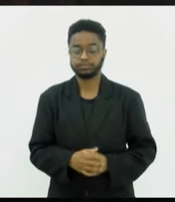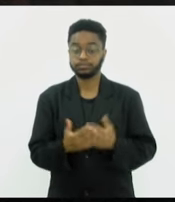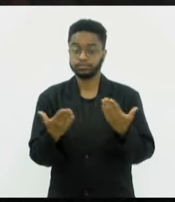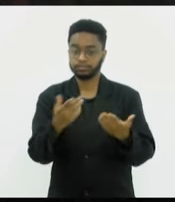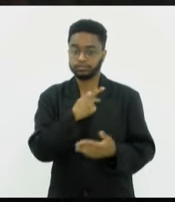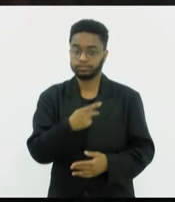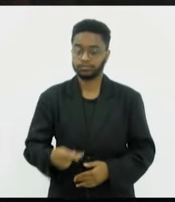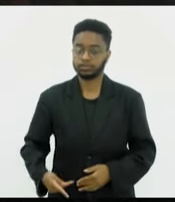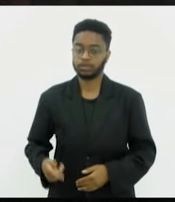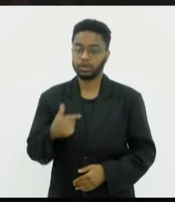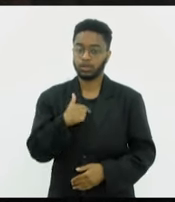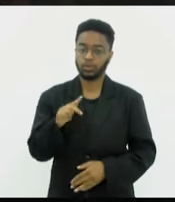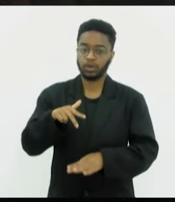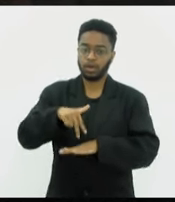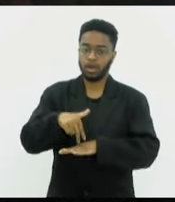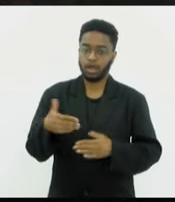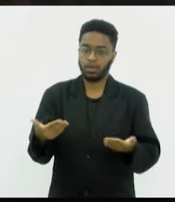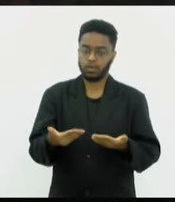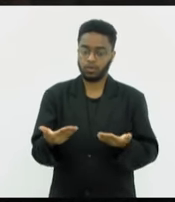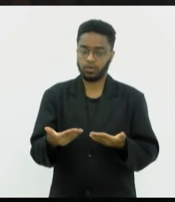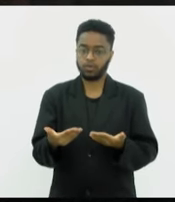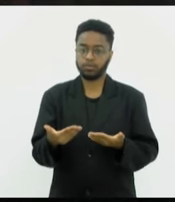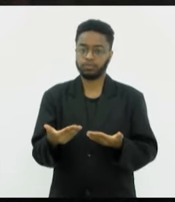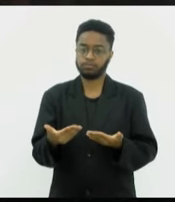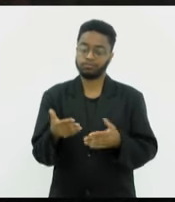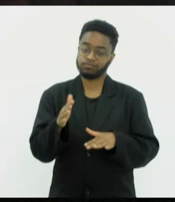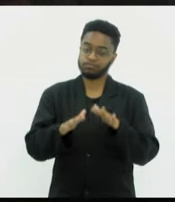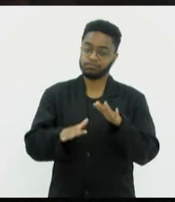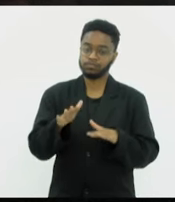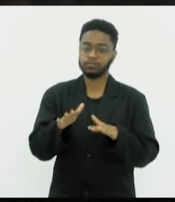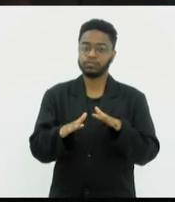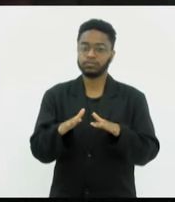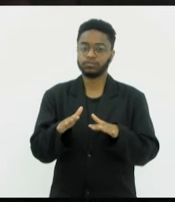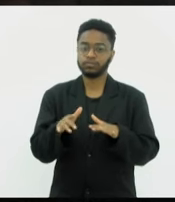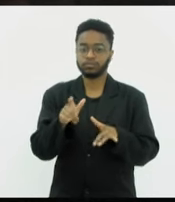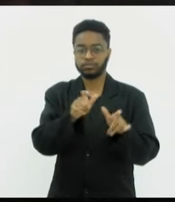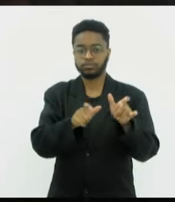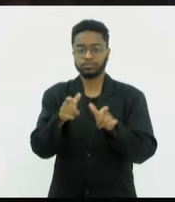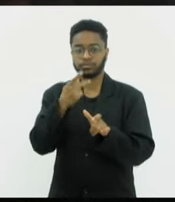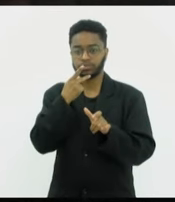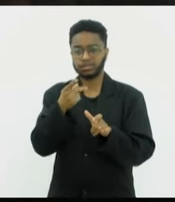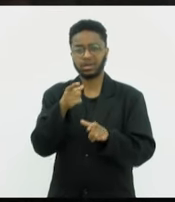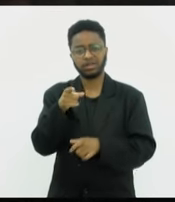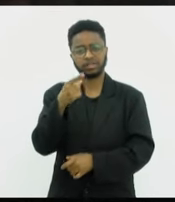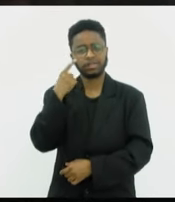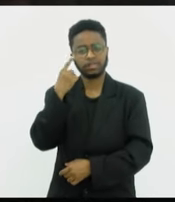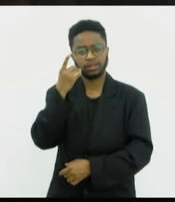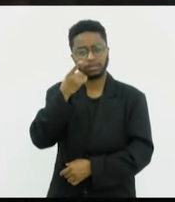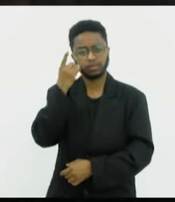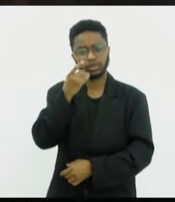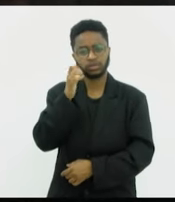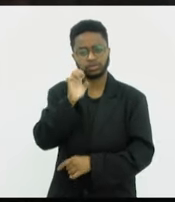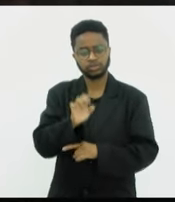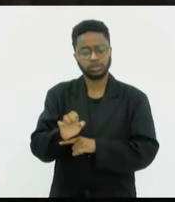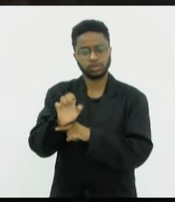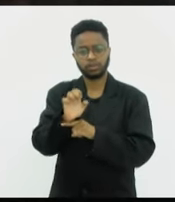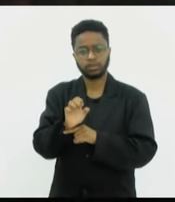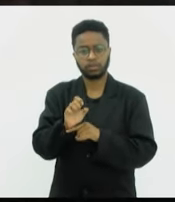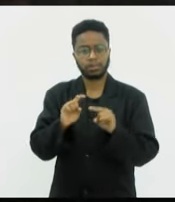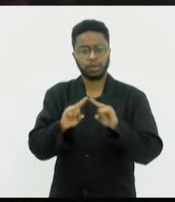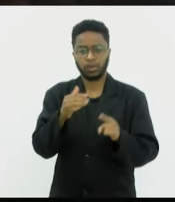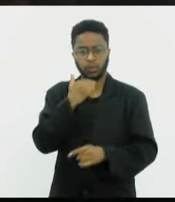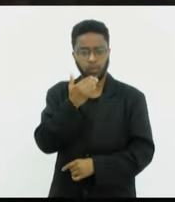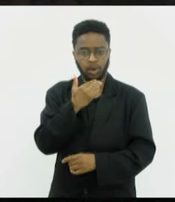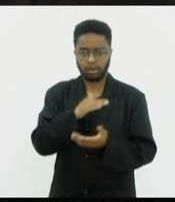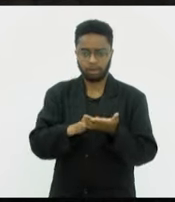aqui nessa tribuna, talvez muitos dizem, deputado, você é deputado estadual, nada vai adiantar